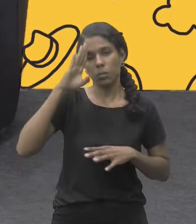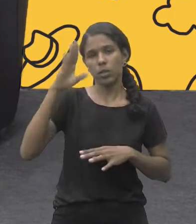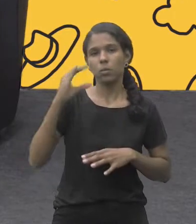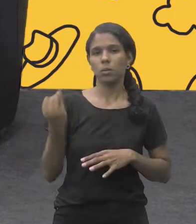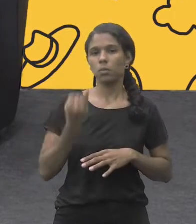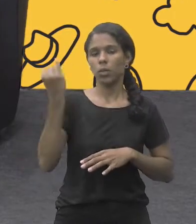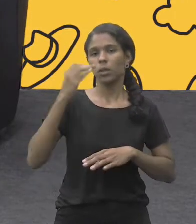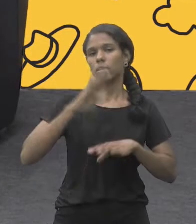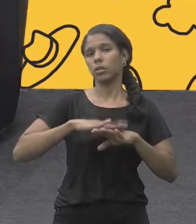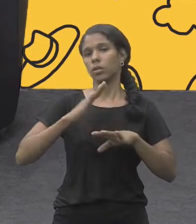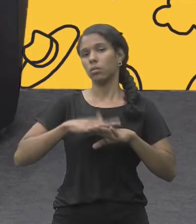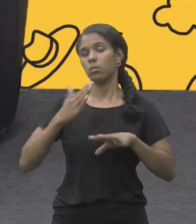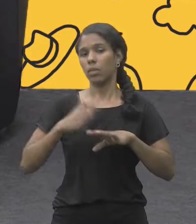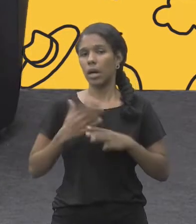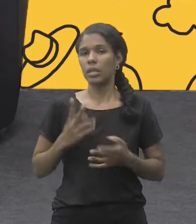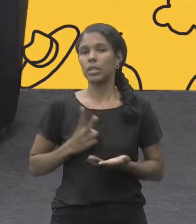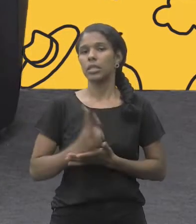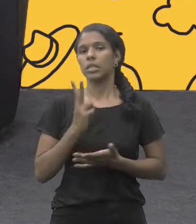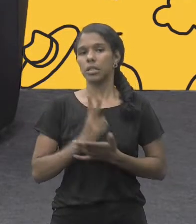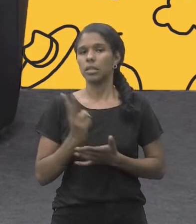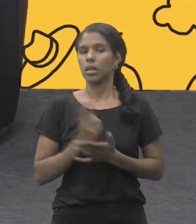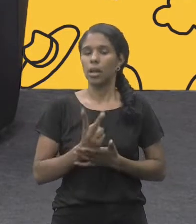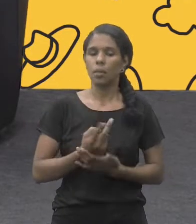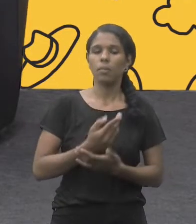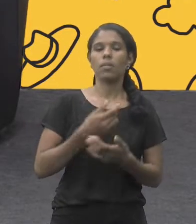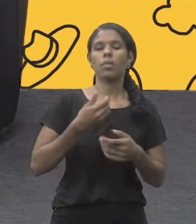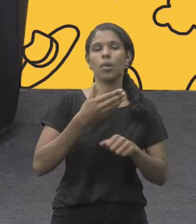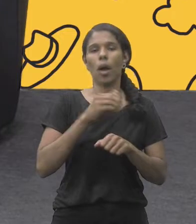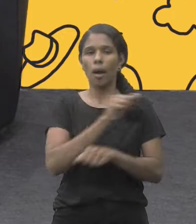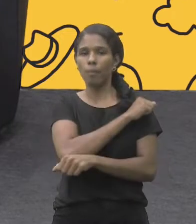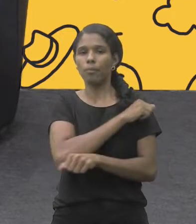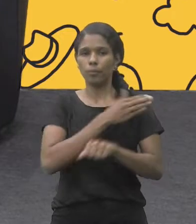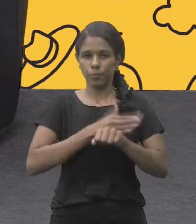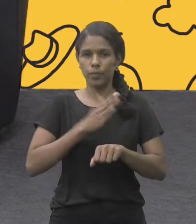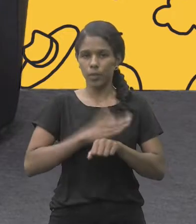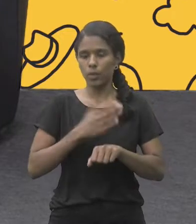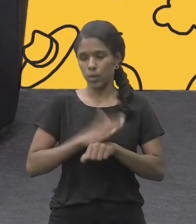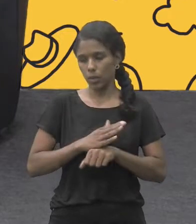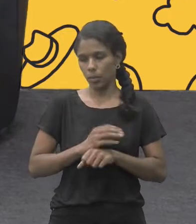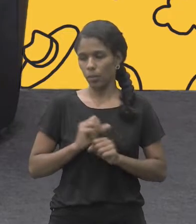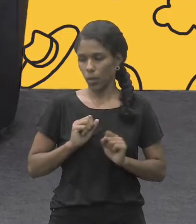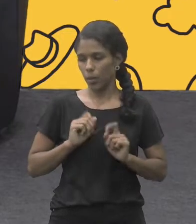Polícia Federal de Governador Valadares treina, onde eu sou o professor responsável. Ó! Oh.